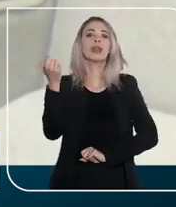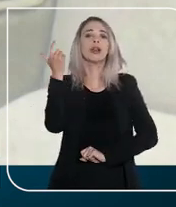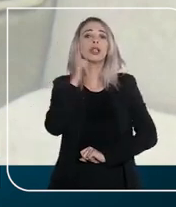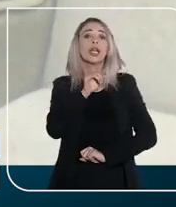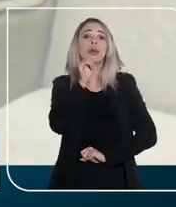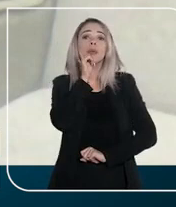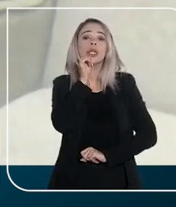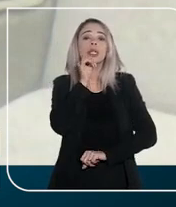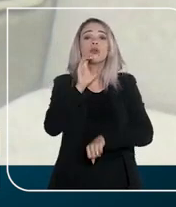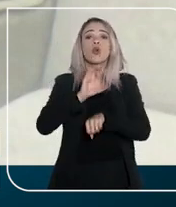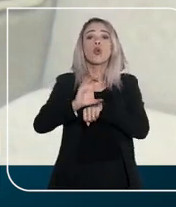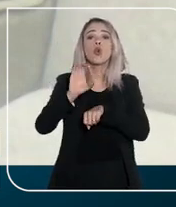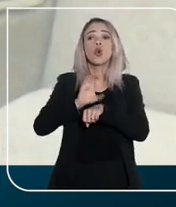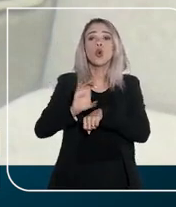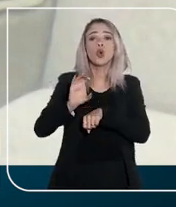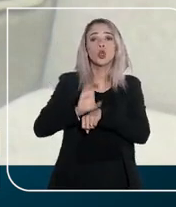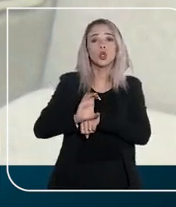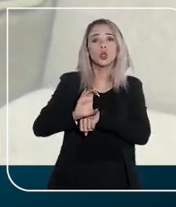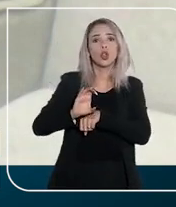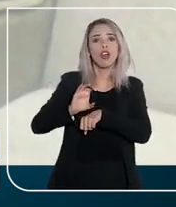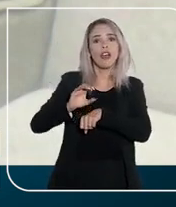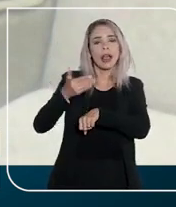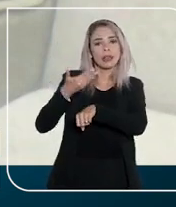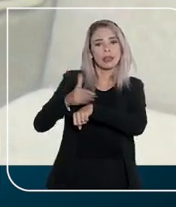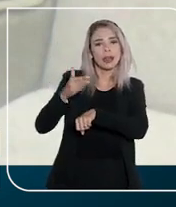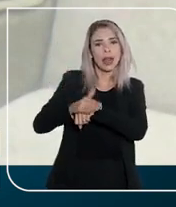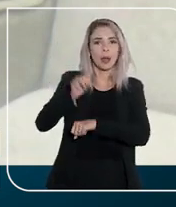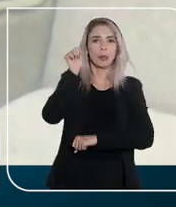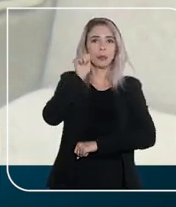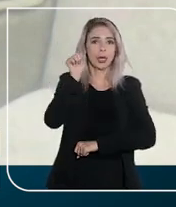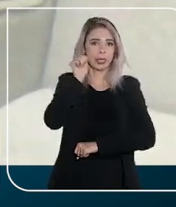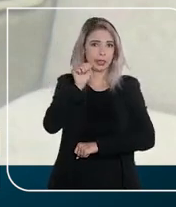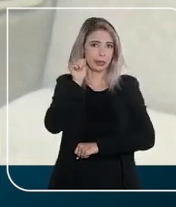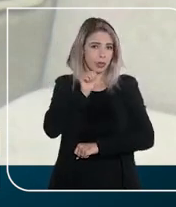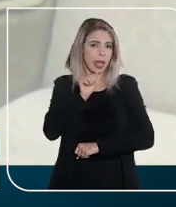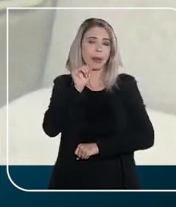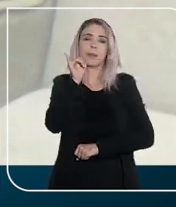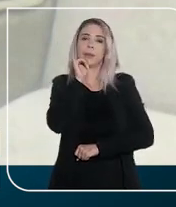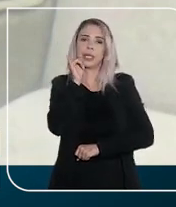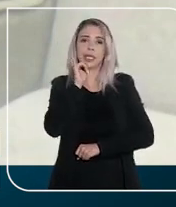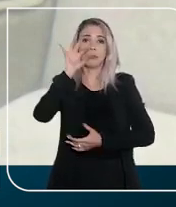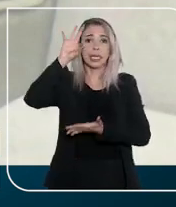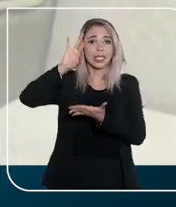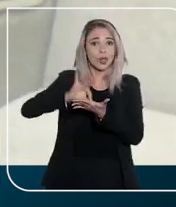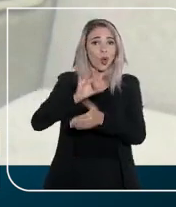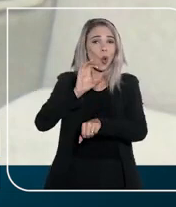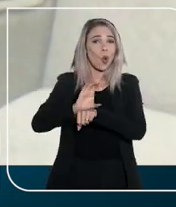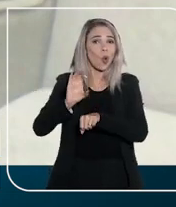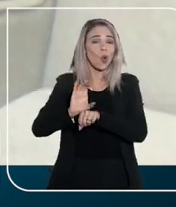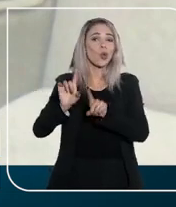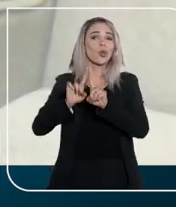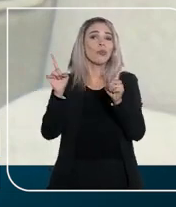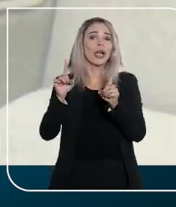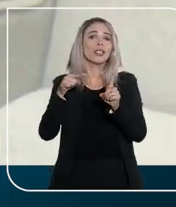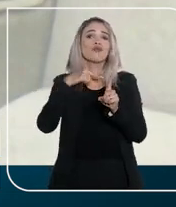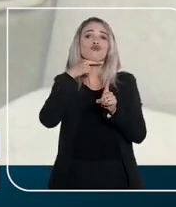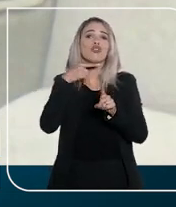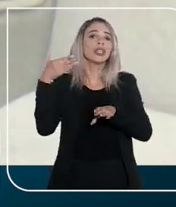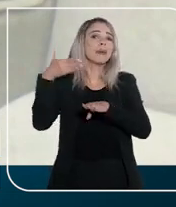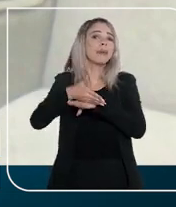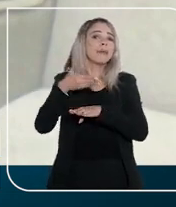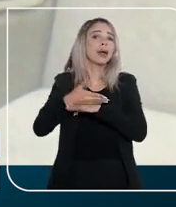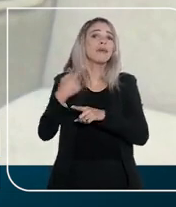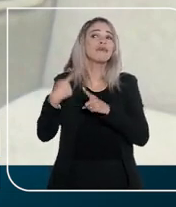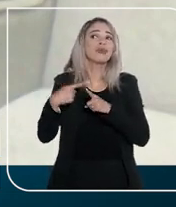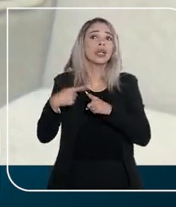de formação, quando a candidata está matriculada no curso, mas ela não tem condições de frequentar o curso porque